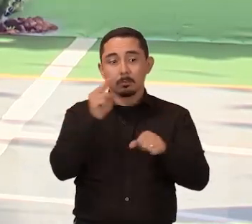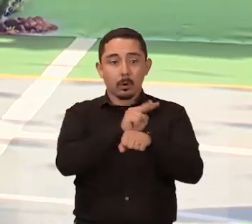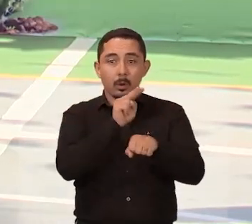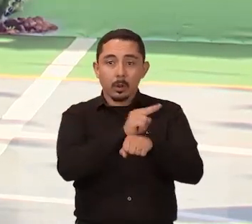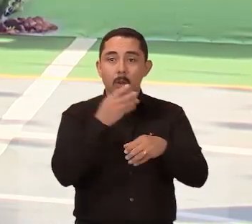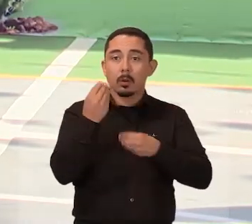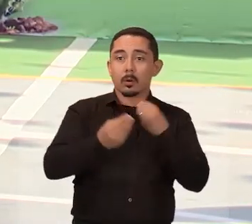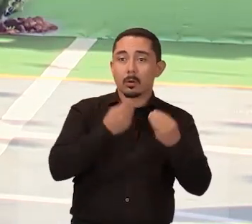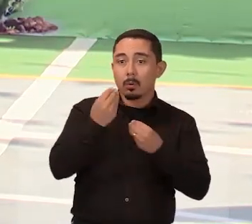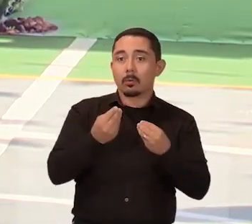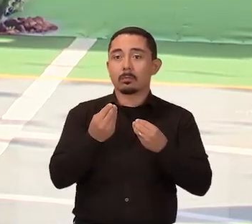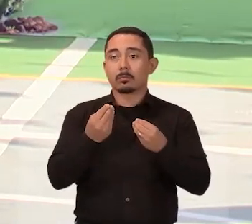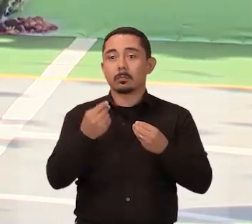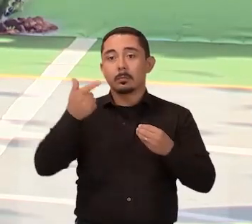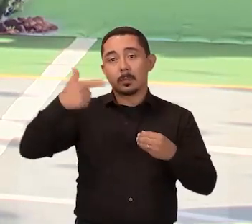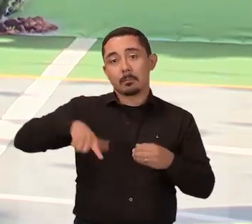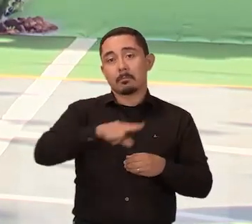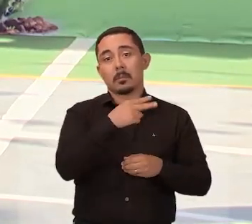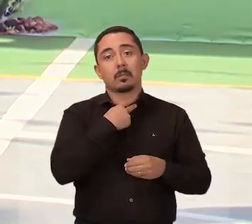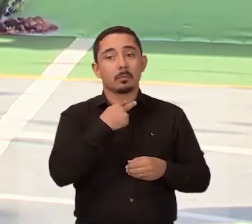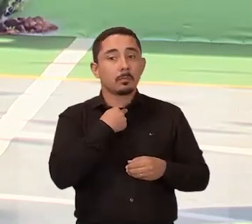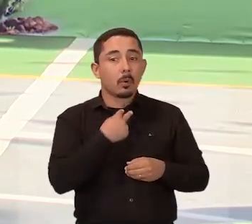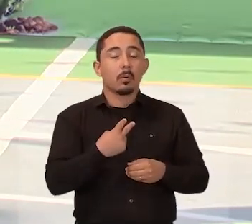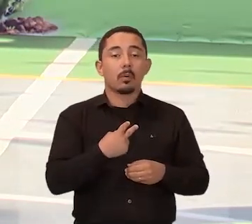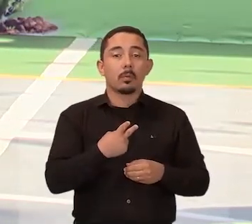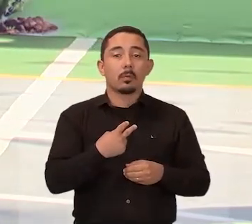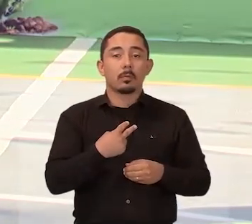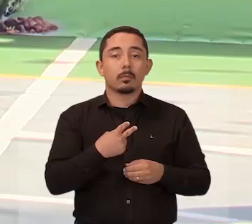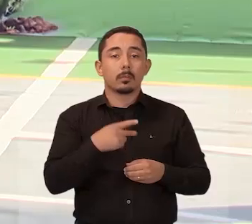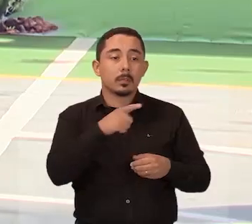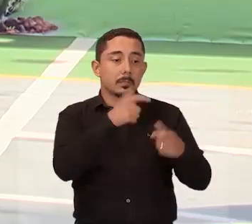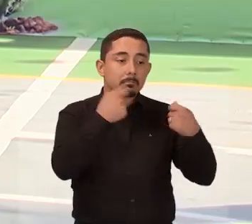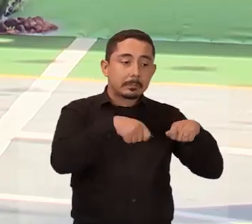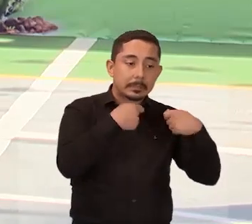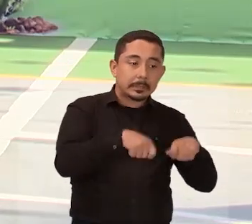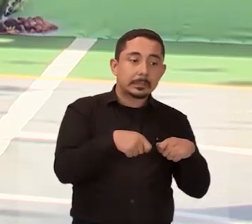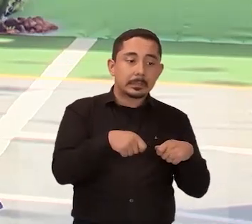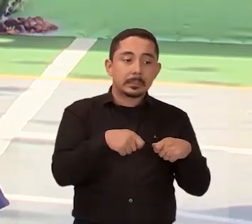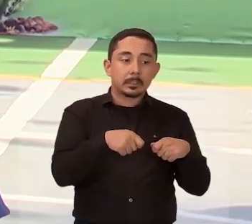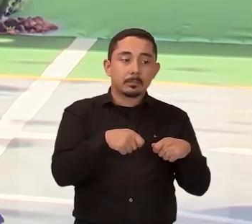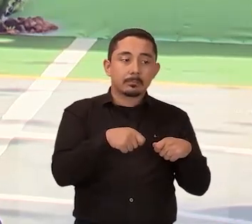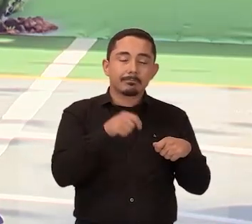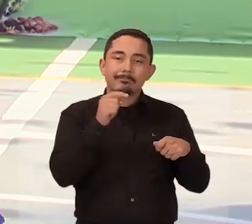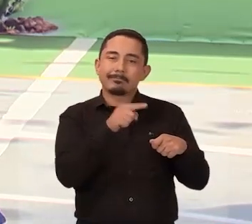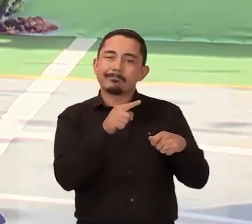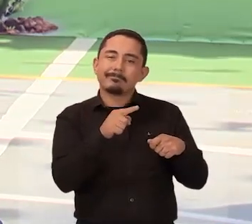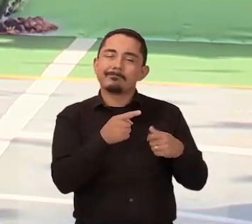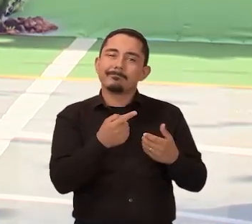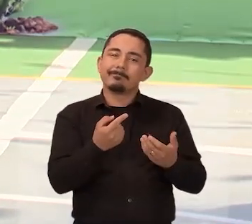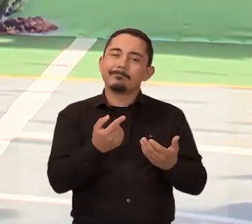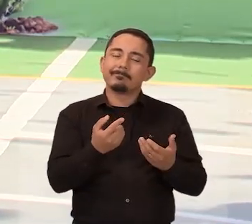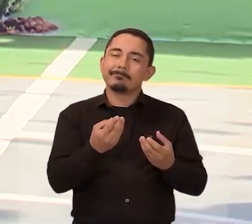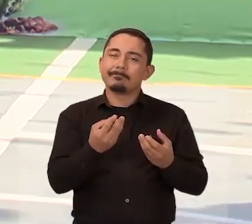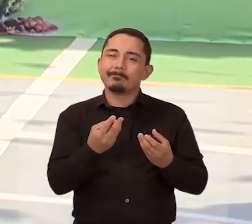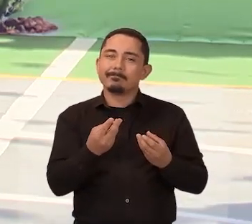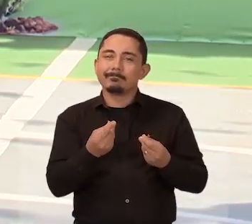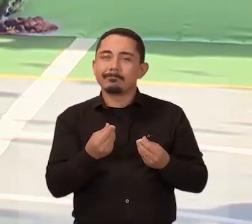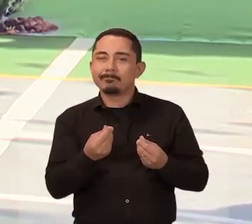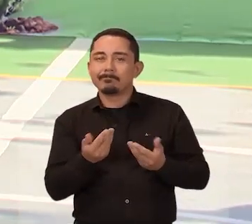pode estar fazendo e a situação que a gente não pode, onde precisa de